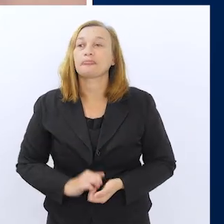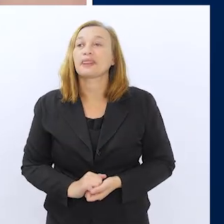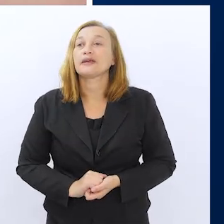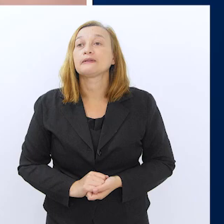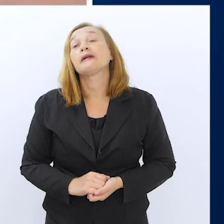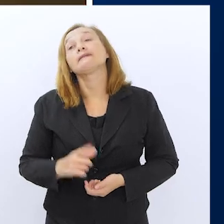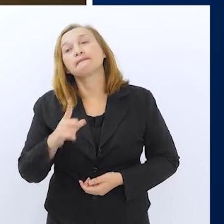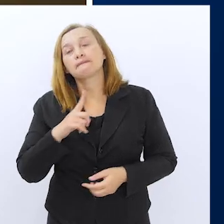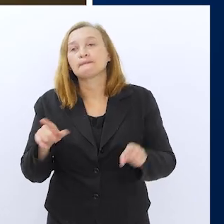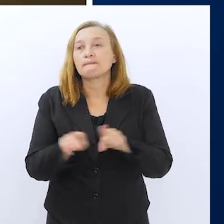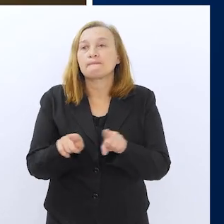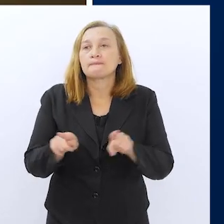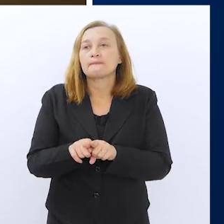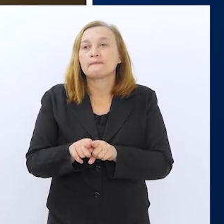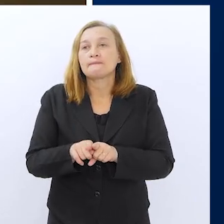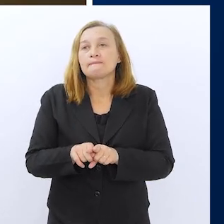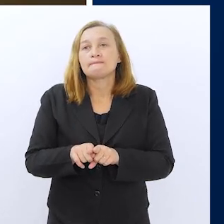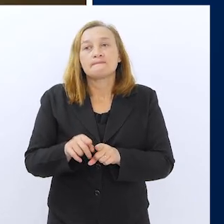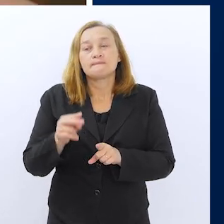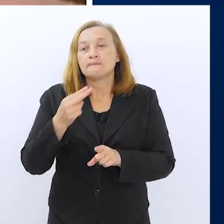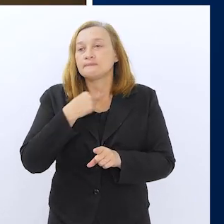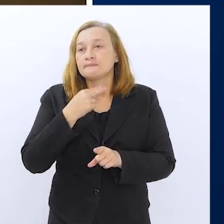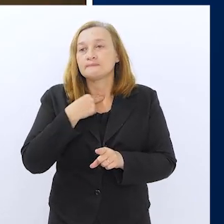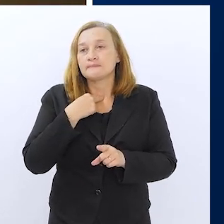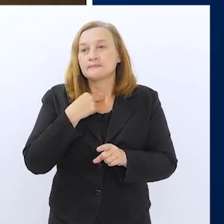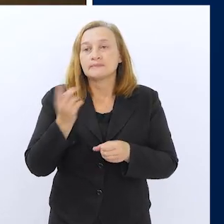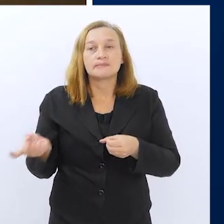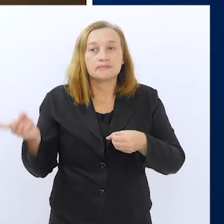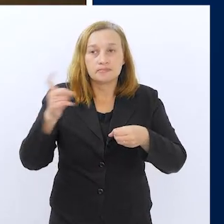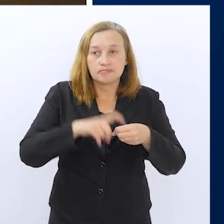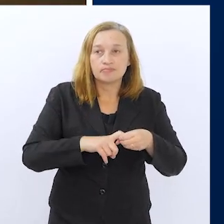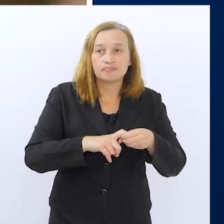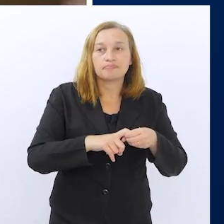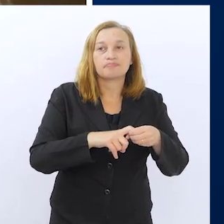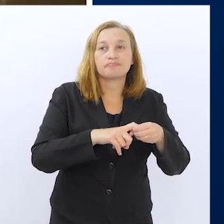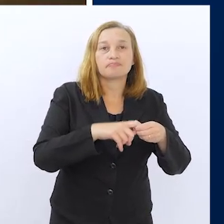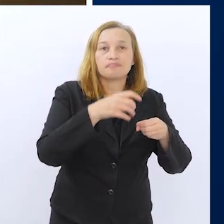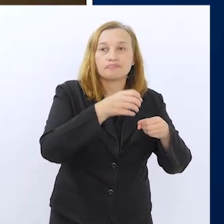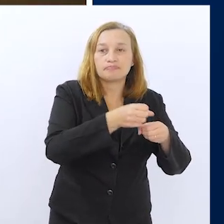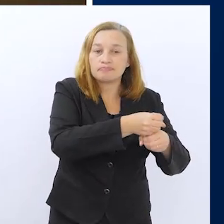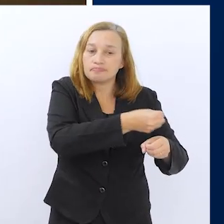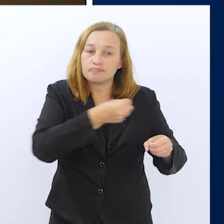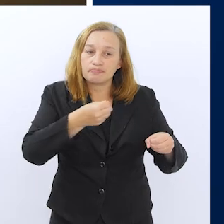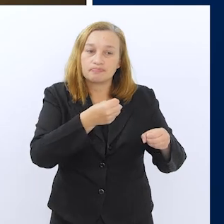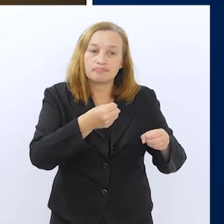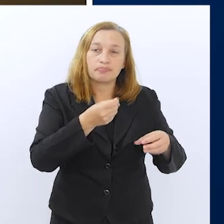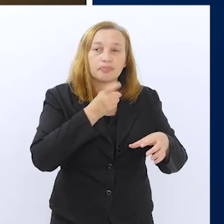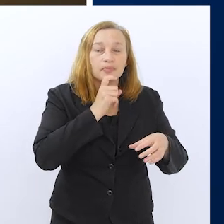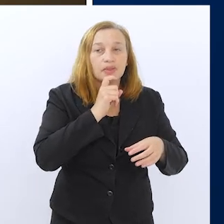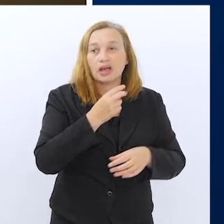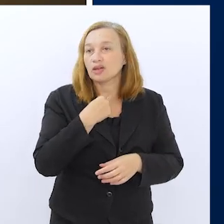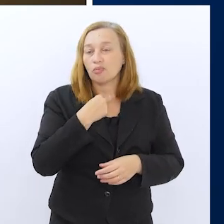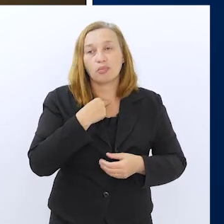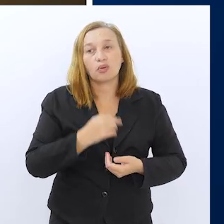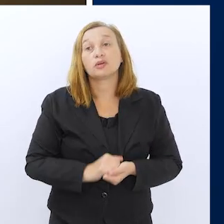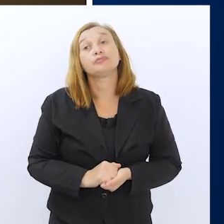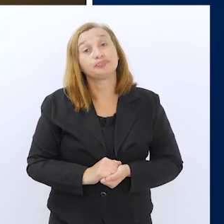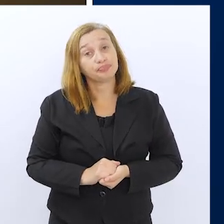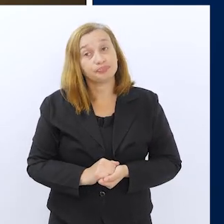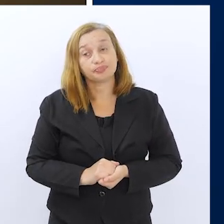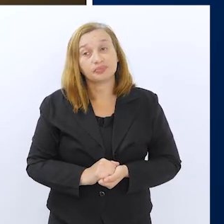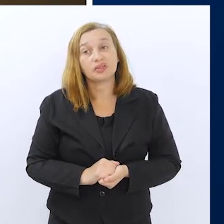ali pro bebê. E Do- tem a questão também de não poder voltar esse leite para a geladeira. Ah, Esse nunca leite, a mais. partir